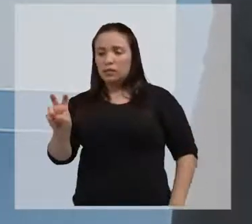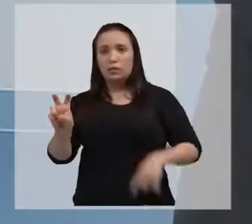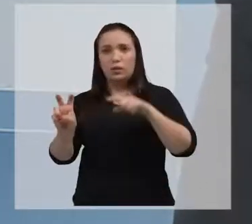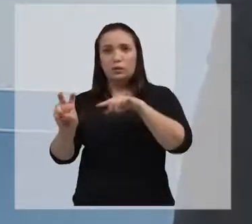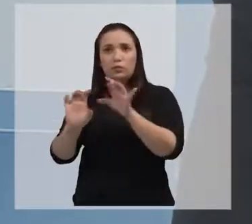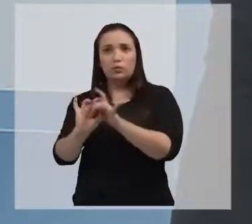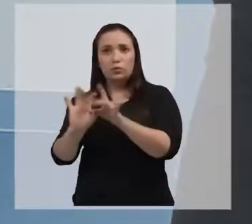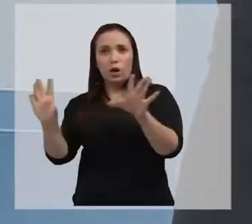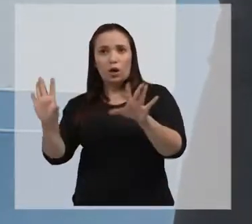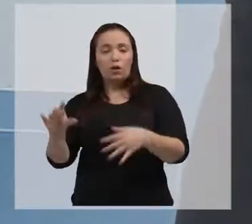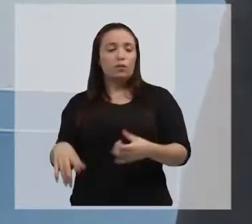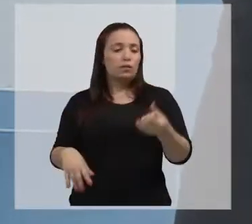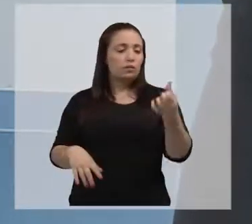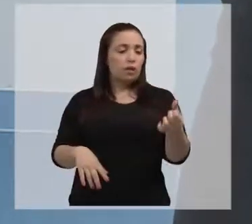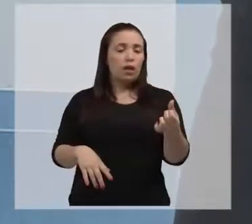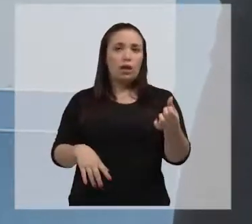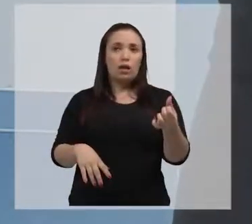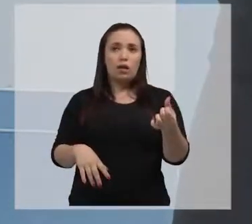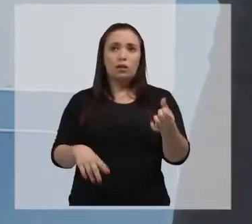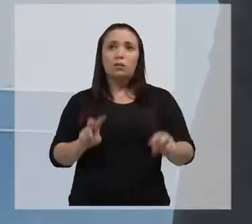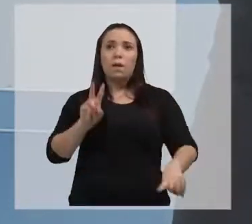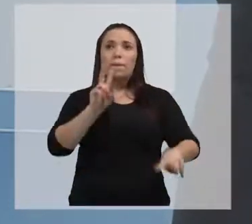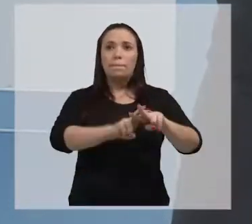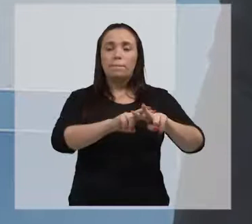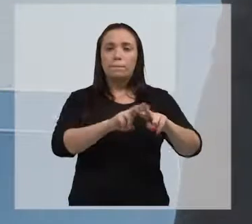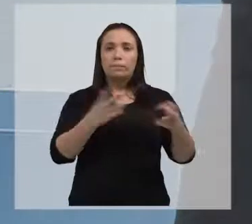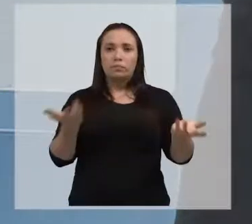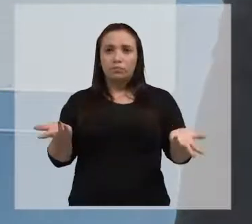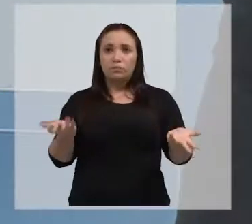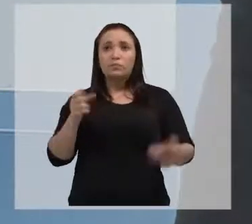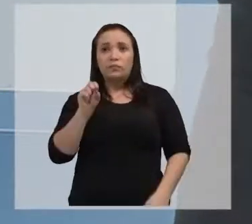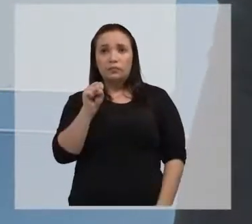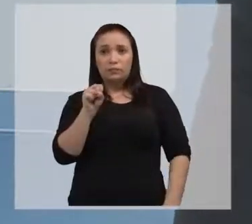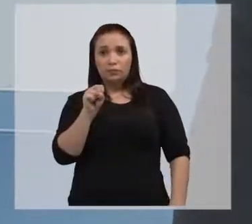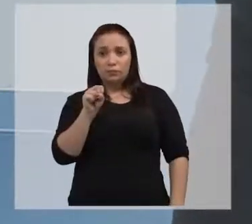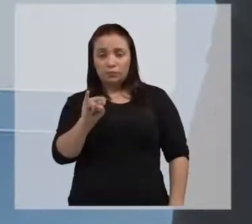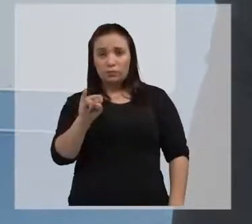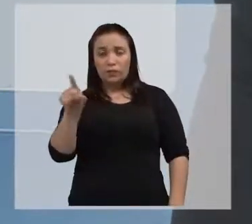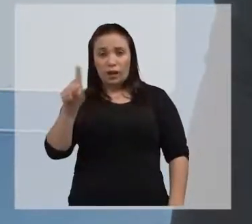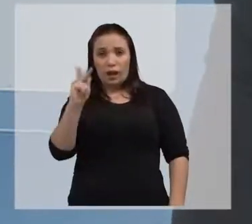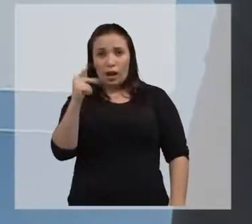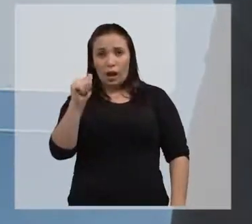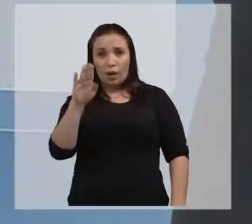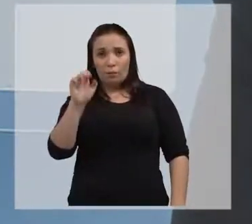manter preso. E 6 querendo manter preso. Se for habeas corpus, é a mesma coisa.